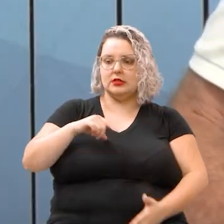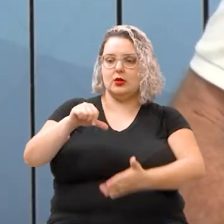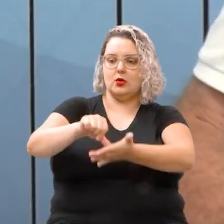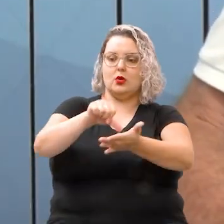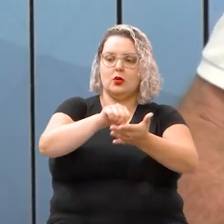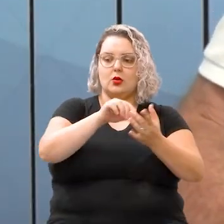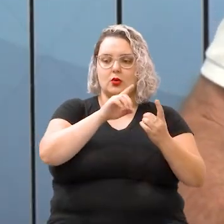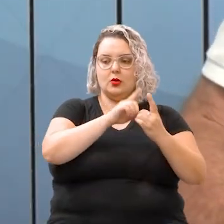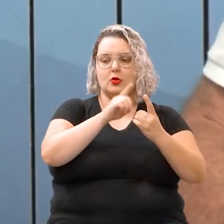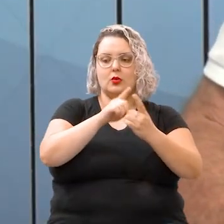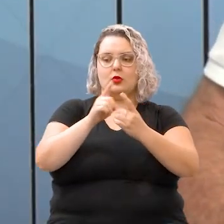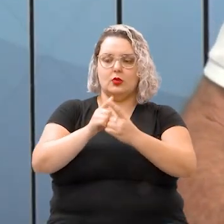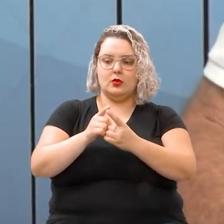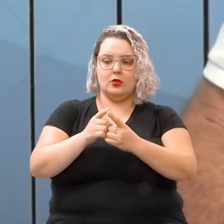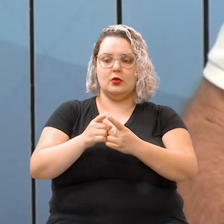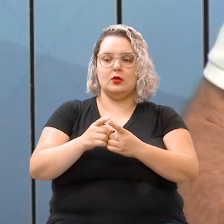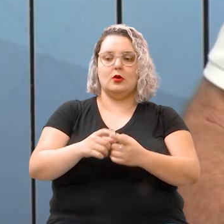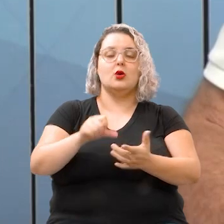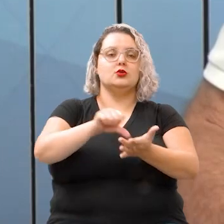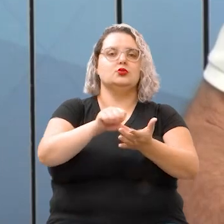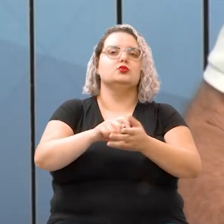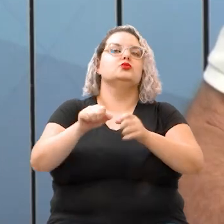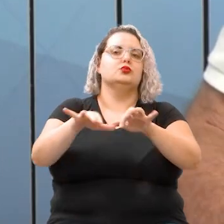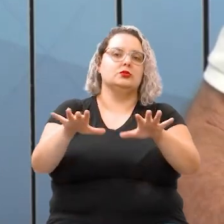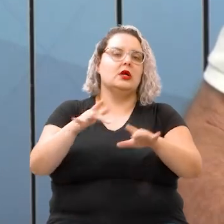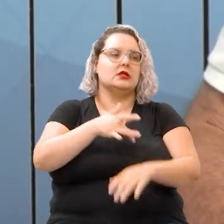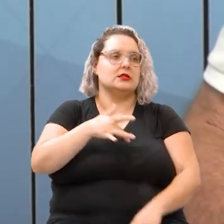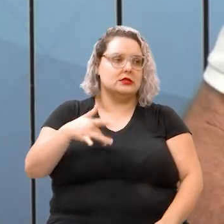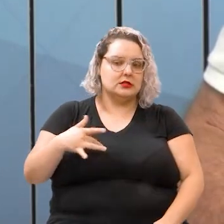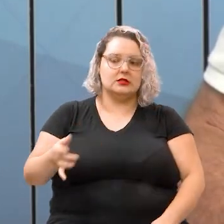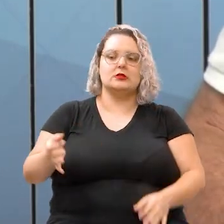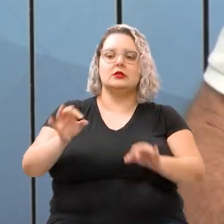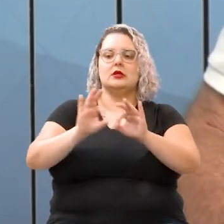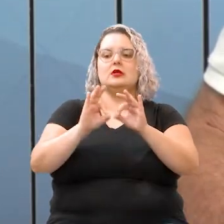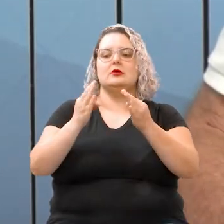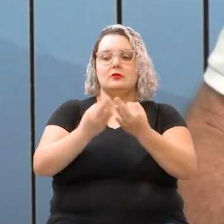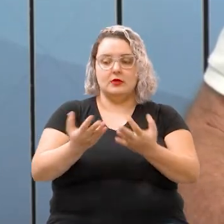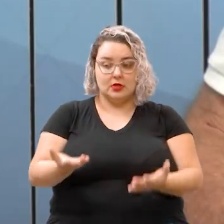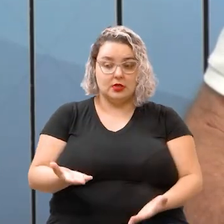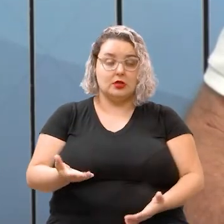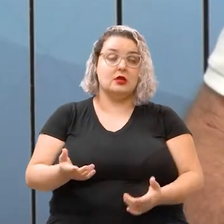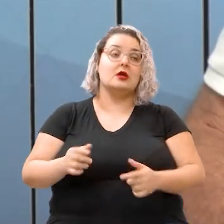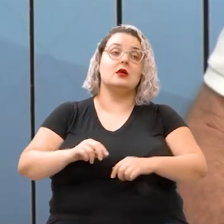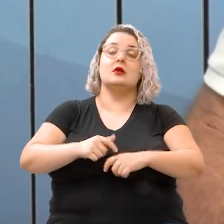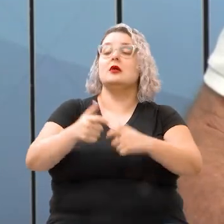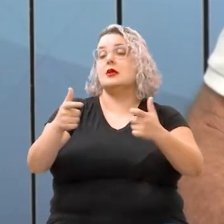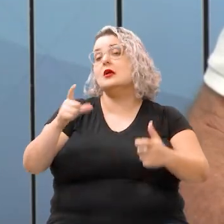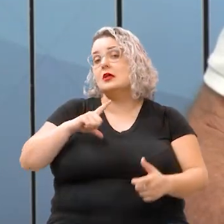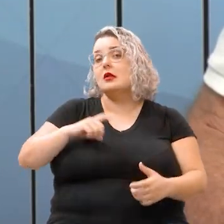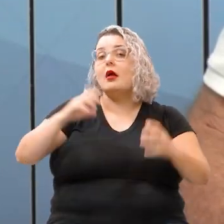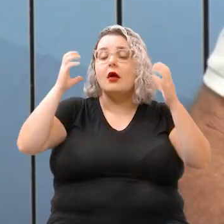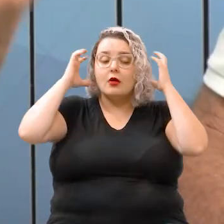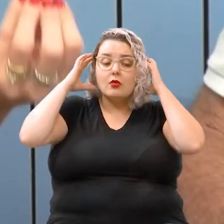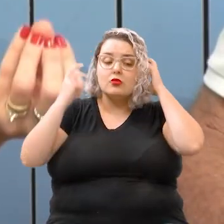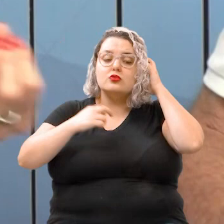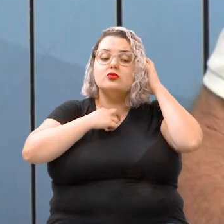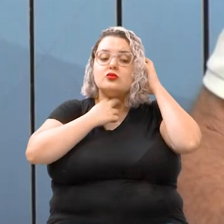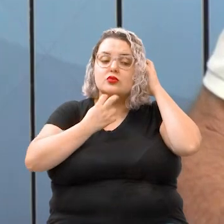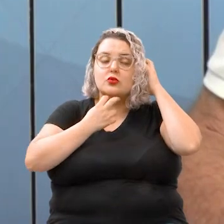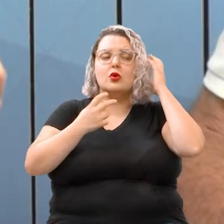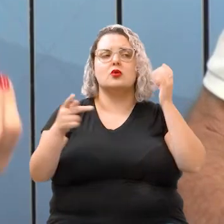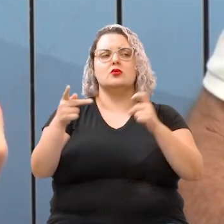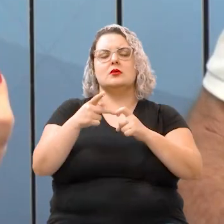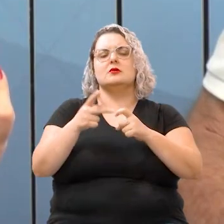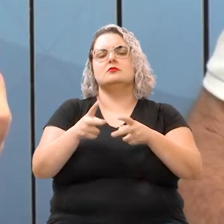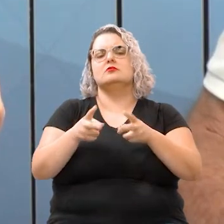de atenção, o núcleo ampliado de saúde da família, que são os NASFs, né? Tá. E muitos têm um fonoaudiólogo. Então, quando o pediatra vê que